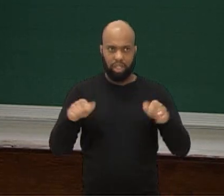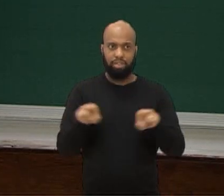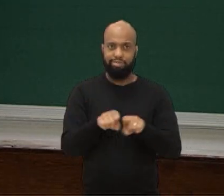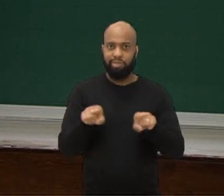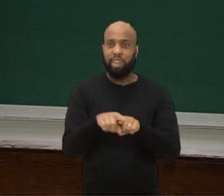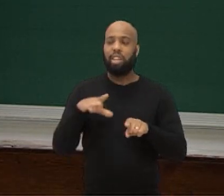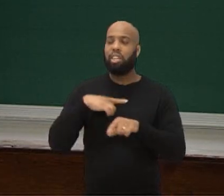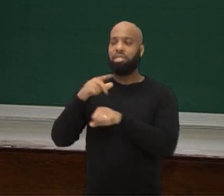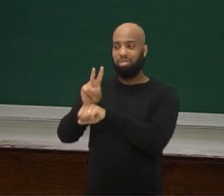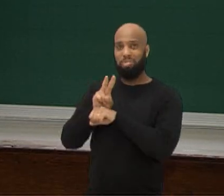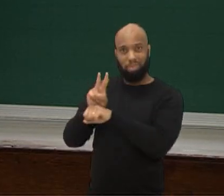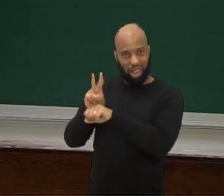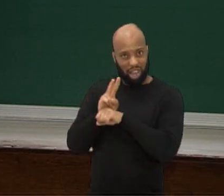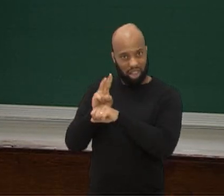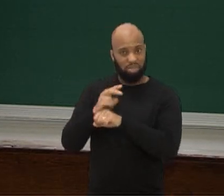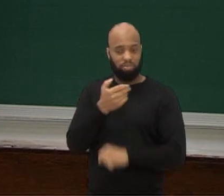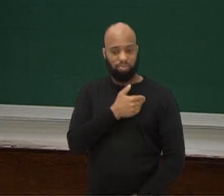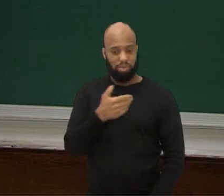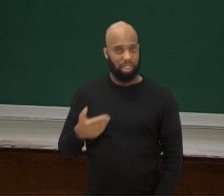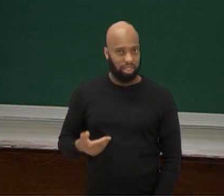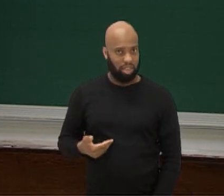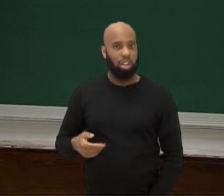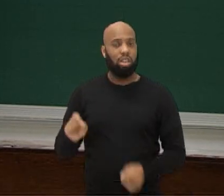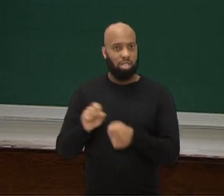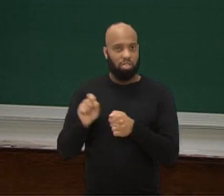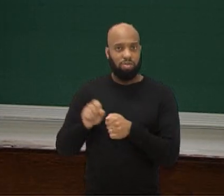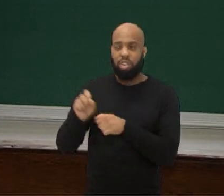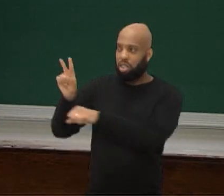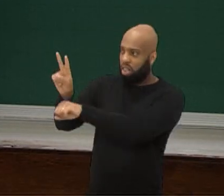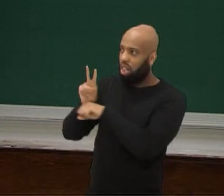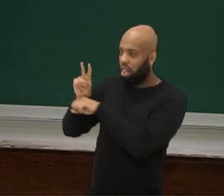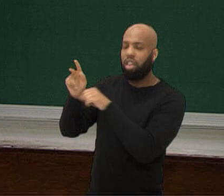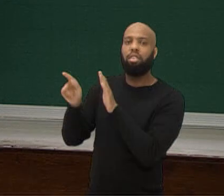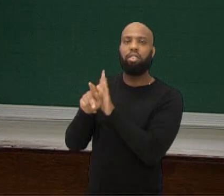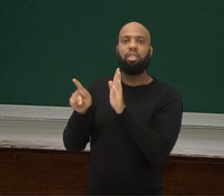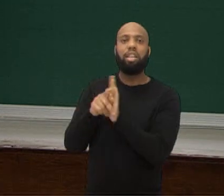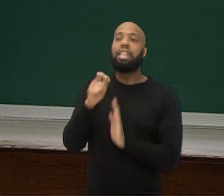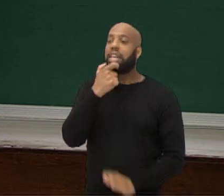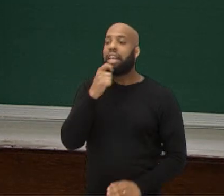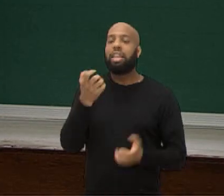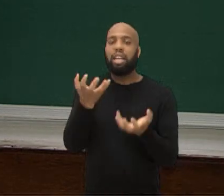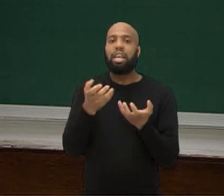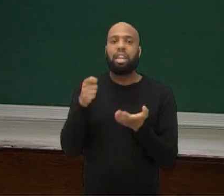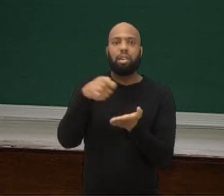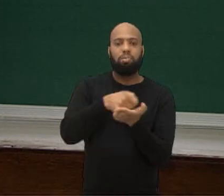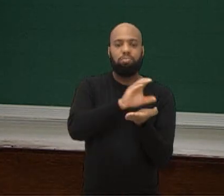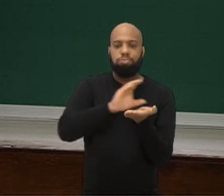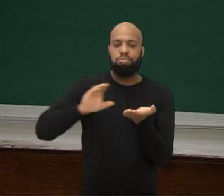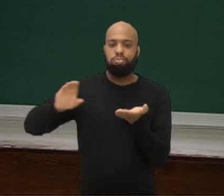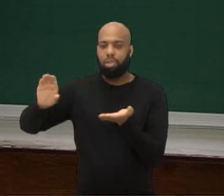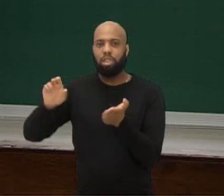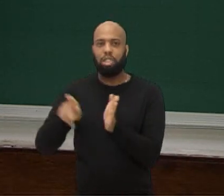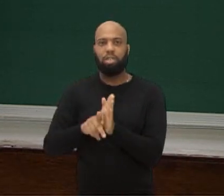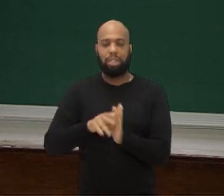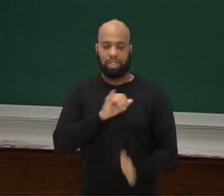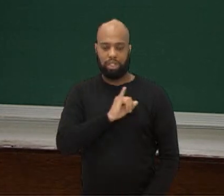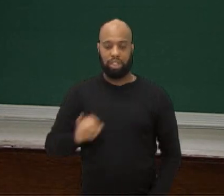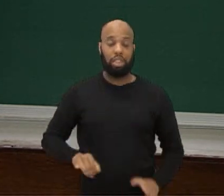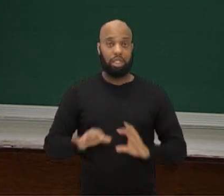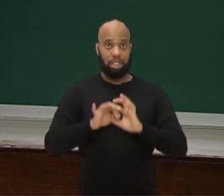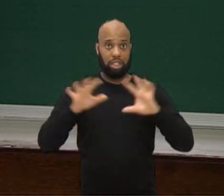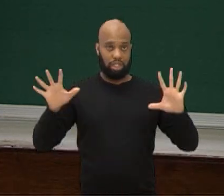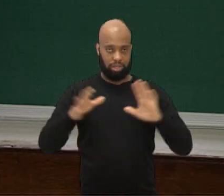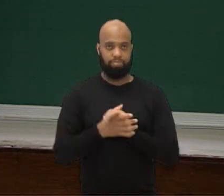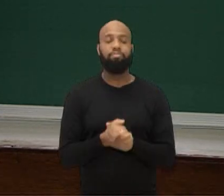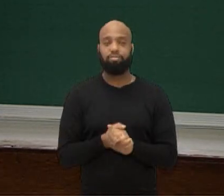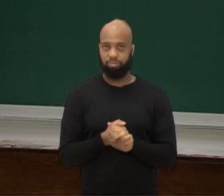que o Brasil fez junto à Inglaterra para poder pagar sua independência, para poder contratar soldados. Lembra